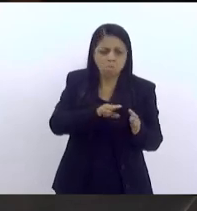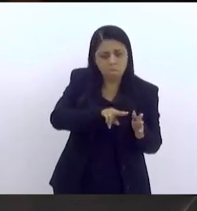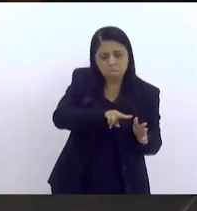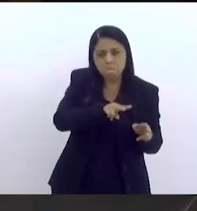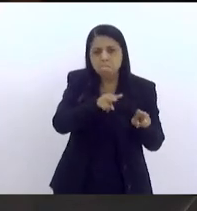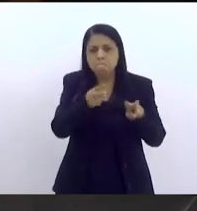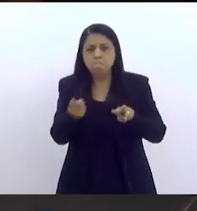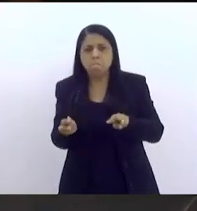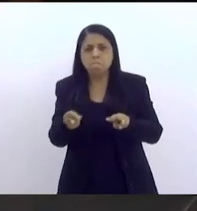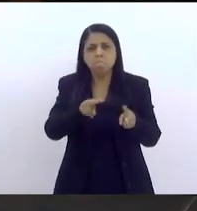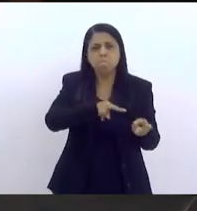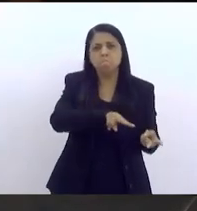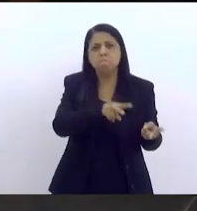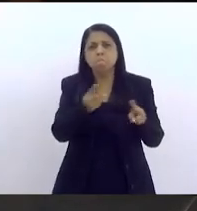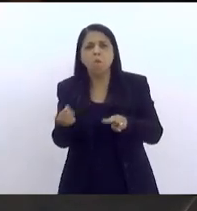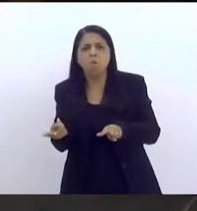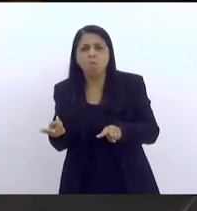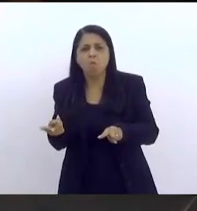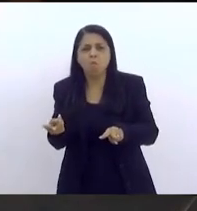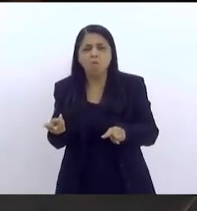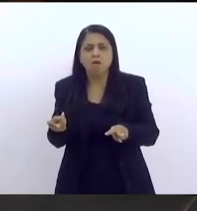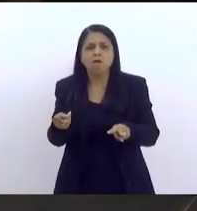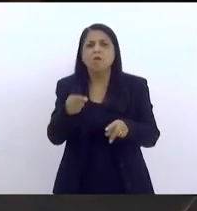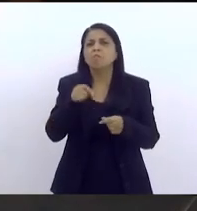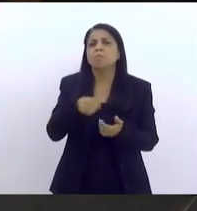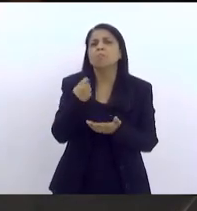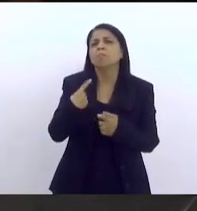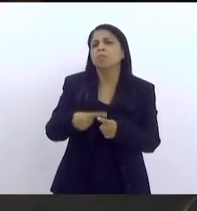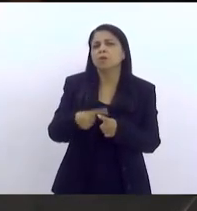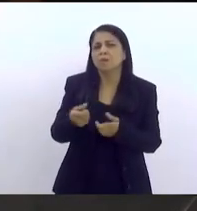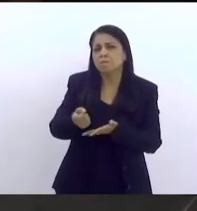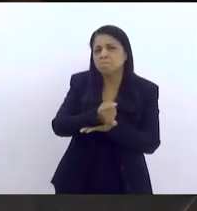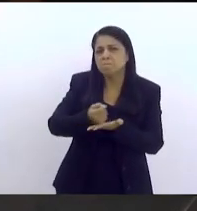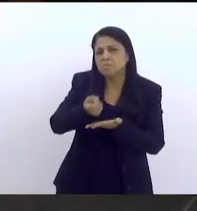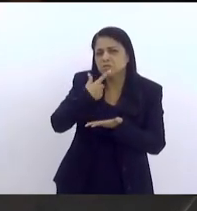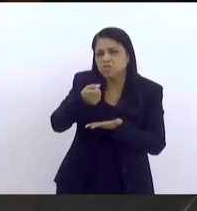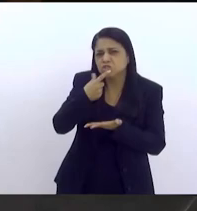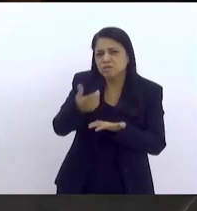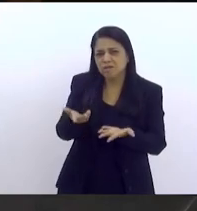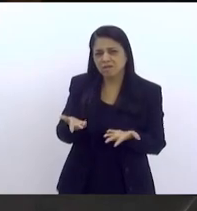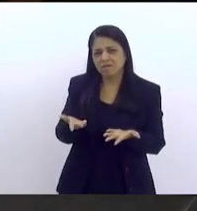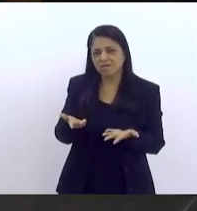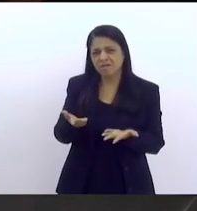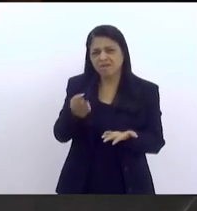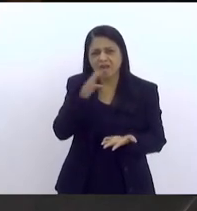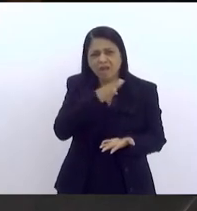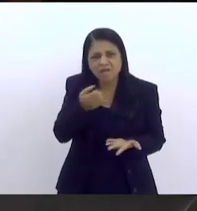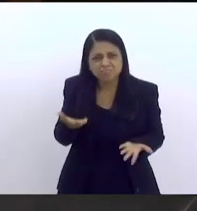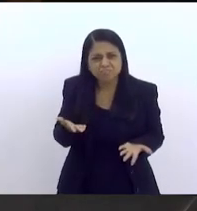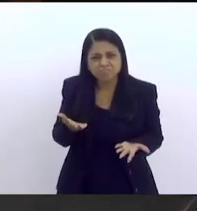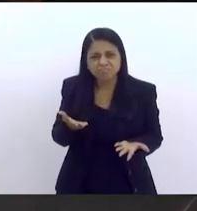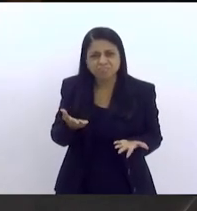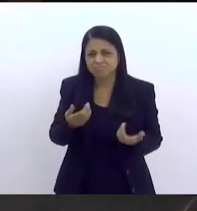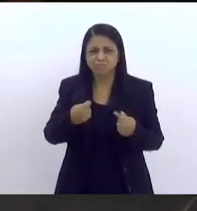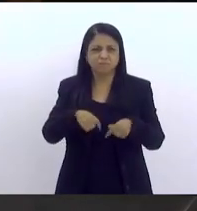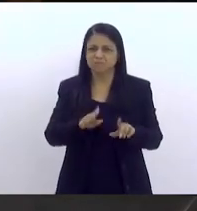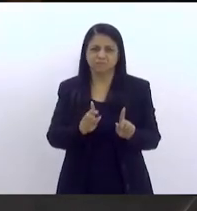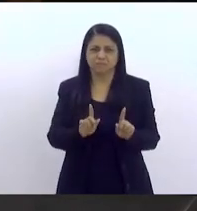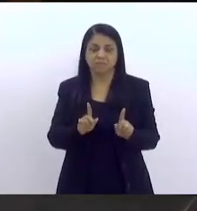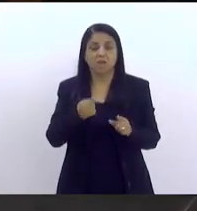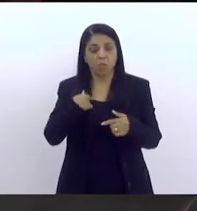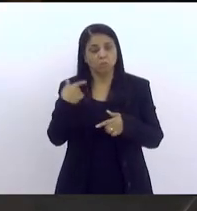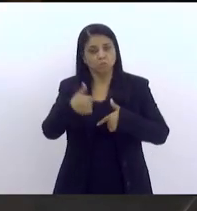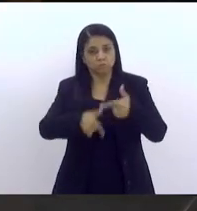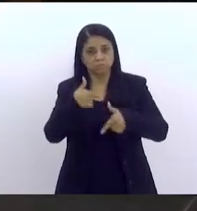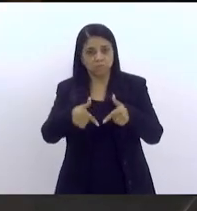porque cronificá-los porque medicá-los imediatamente Eu trabalho na Universidade